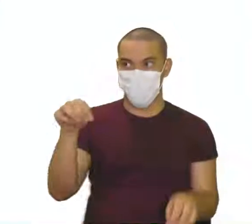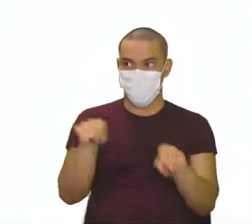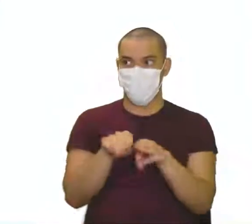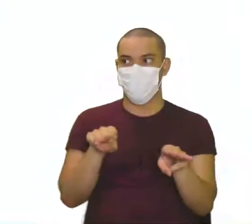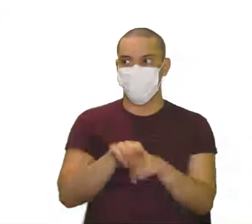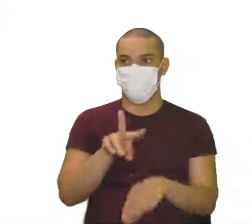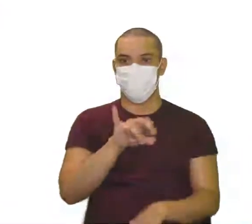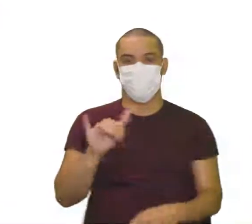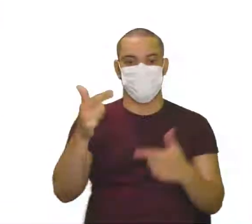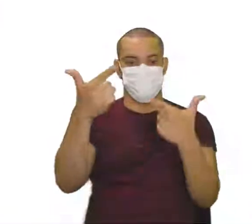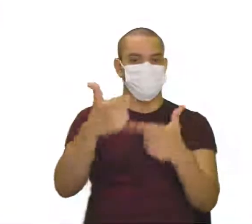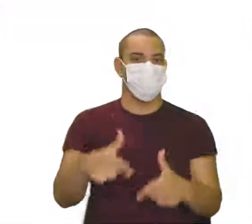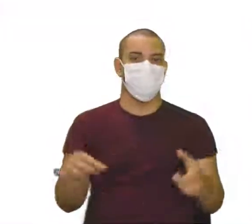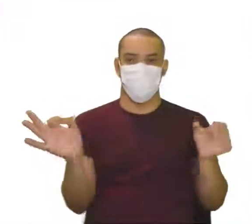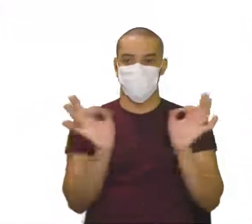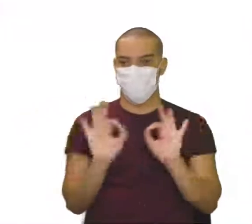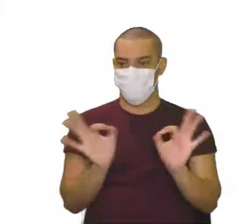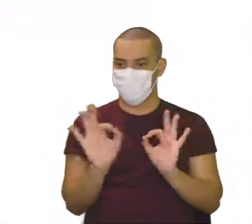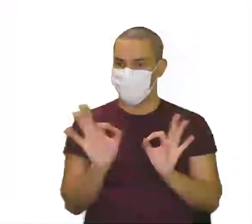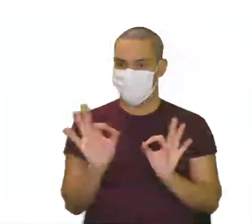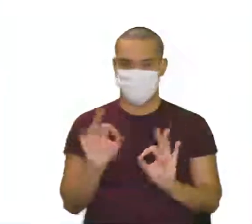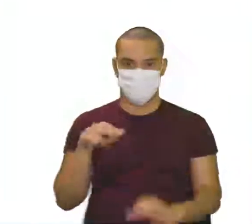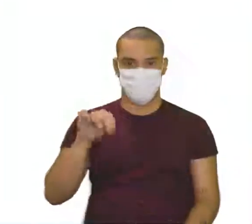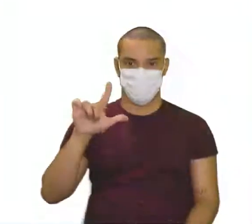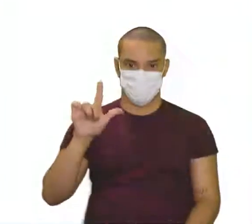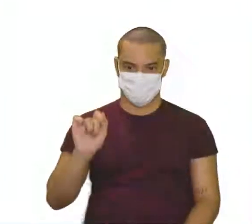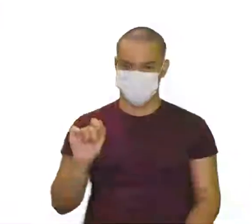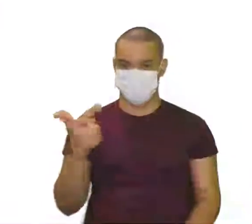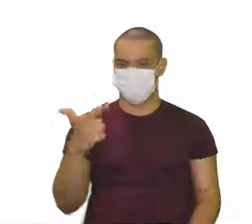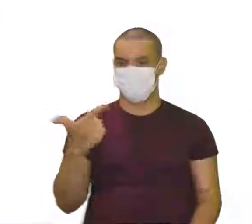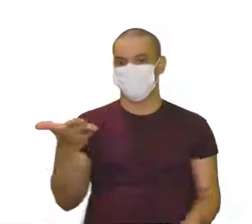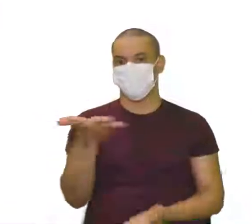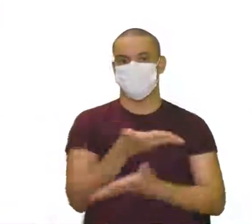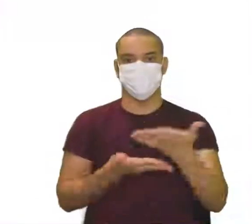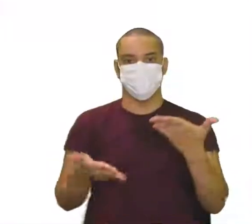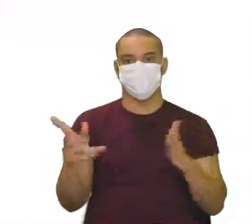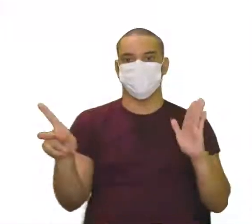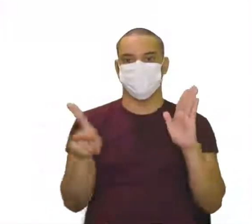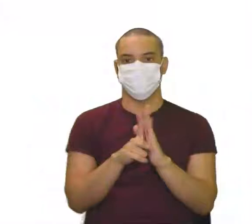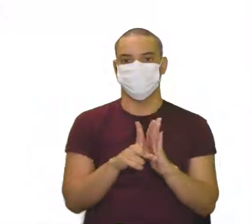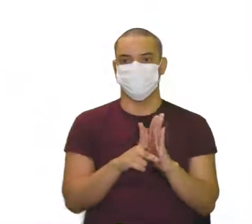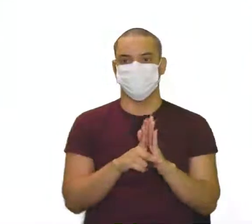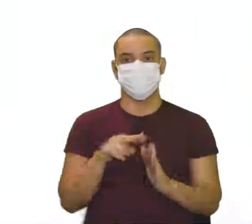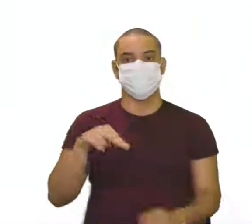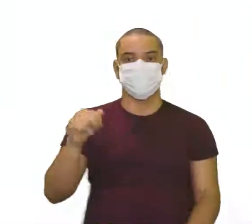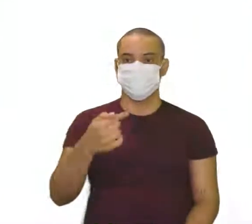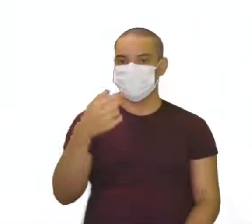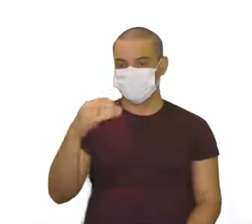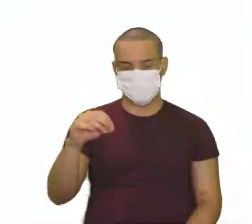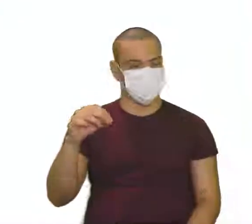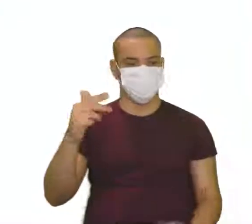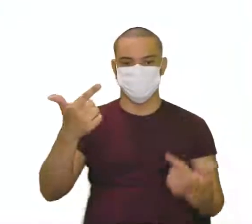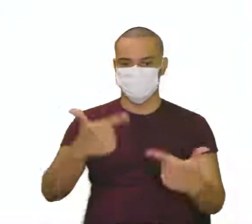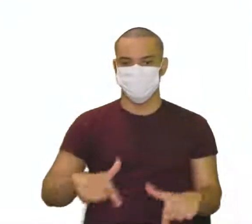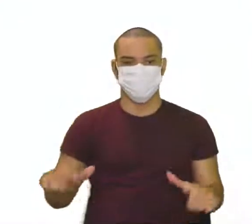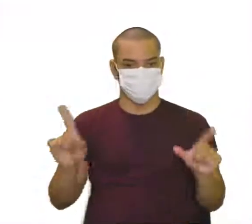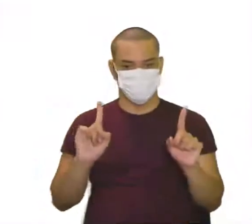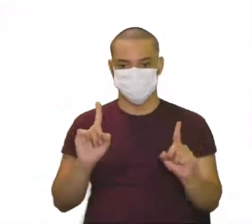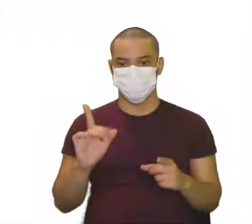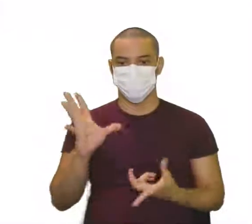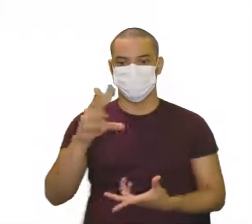nesse caso aqui, um campo magnético estacionário não interage com cargas que têm velocidade não nula na mesma direção do